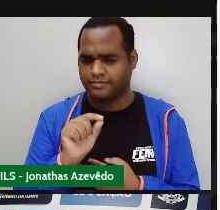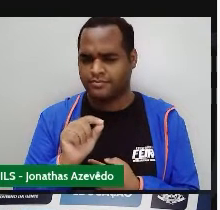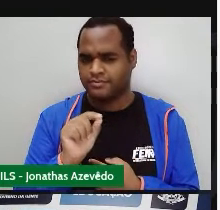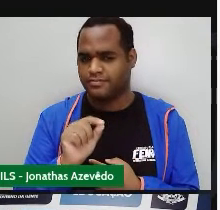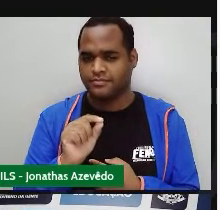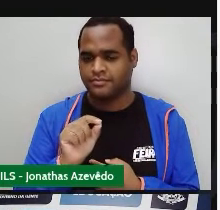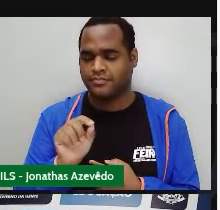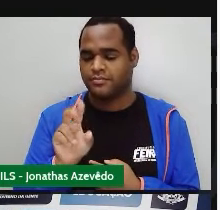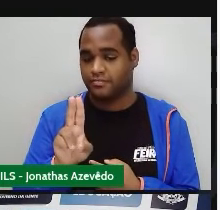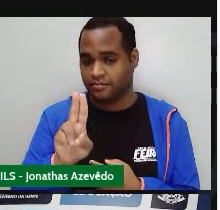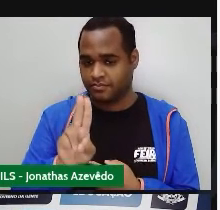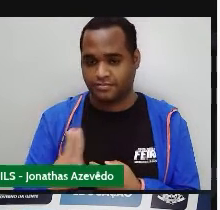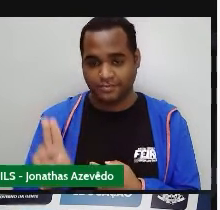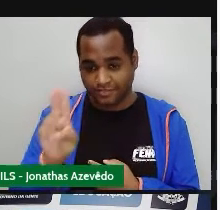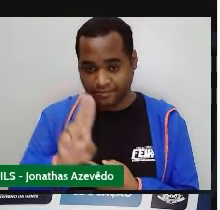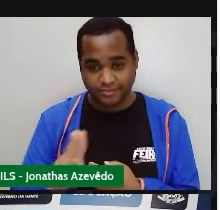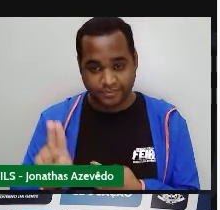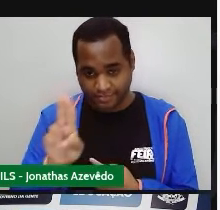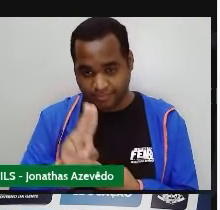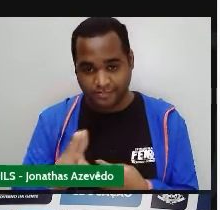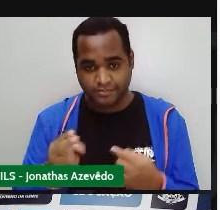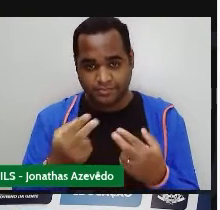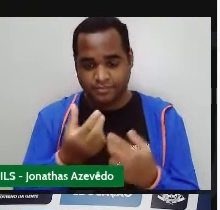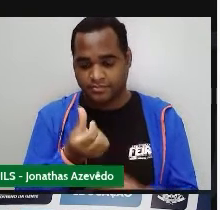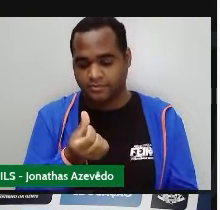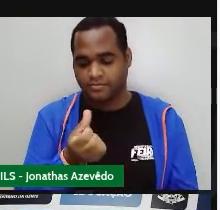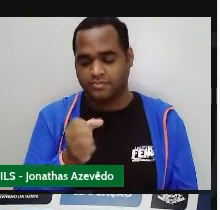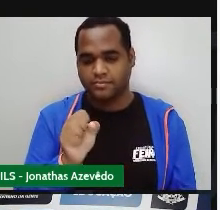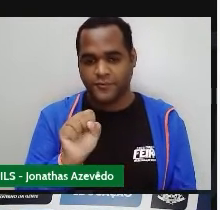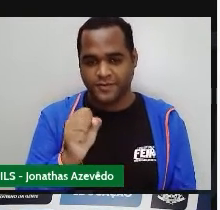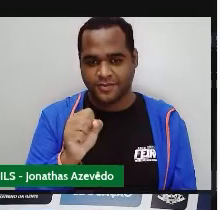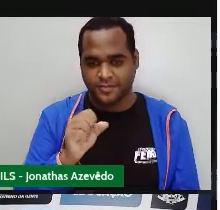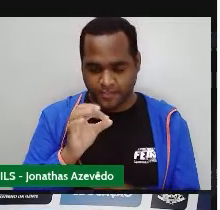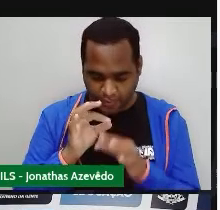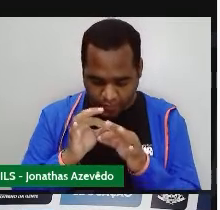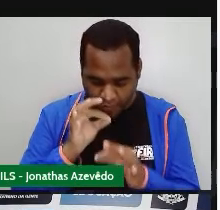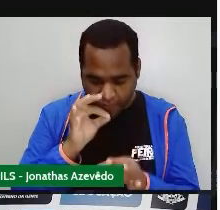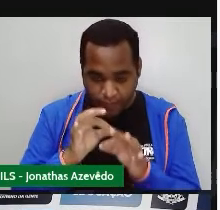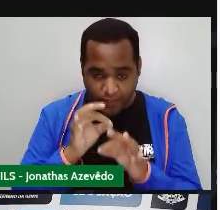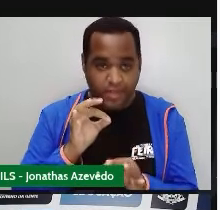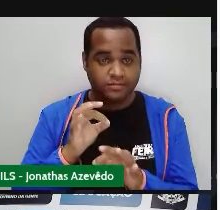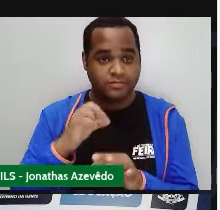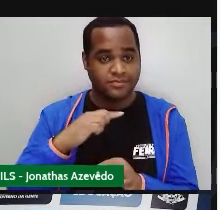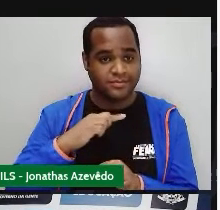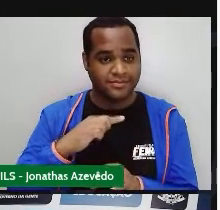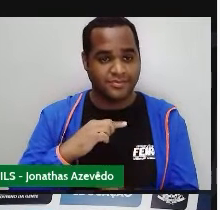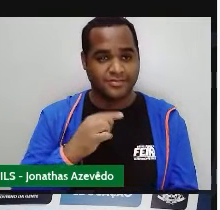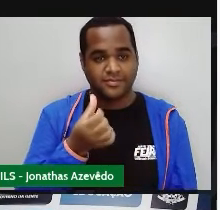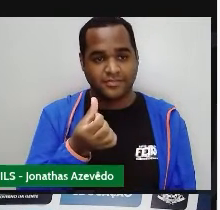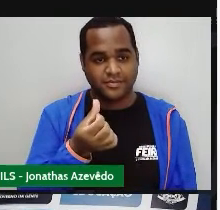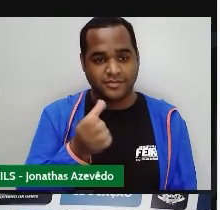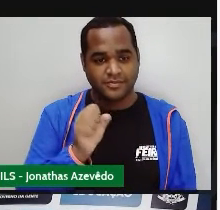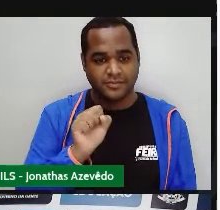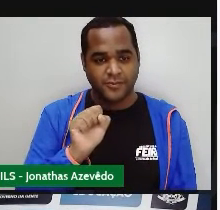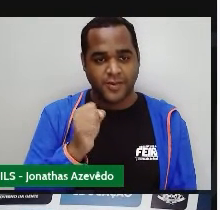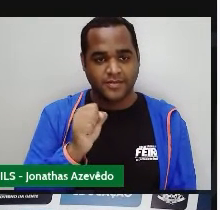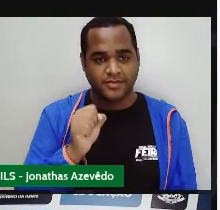são utilizados tá 68 Canudos no total 68